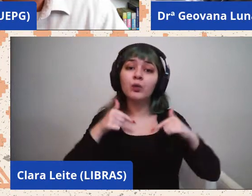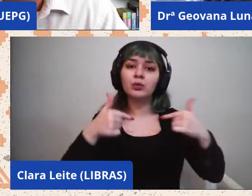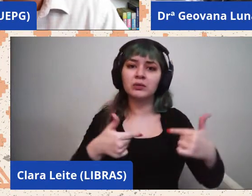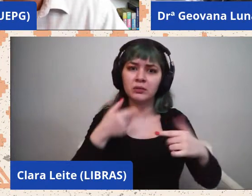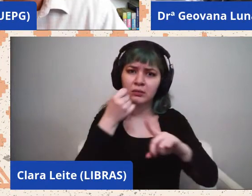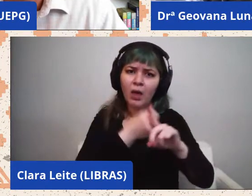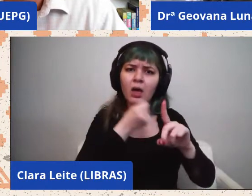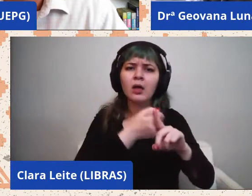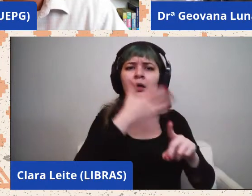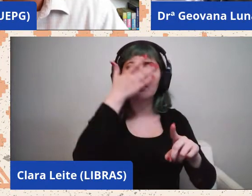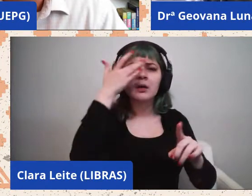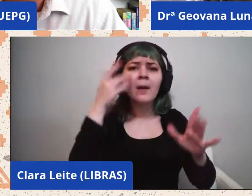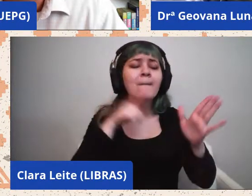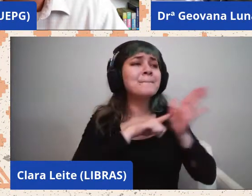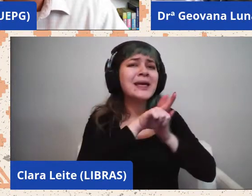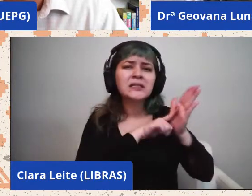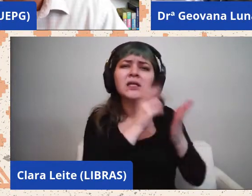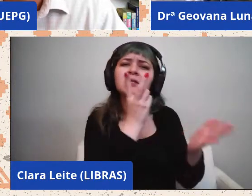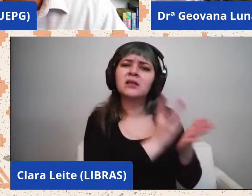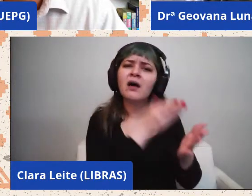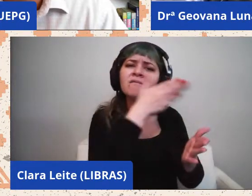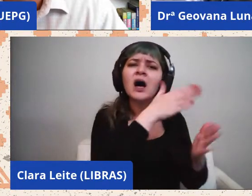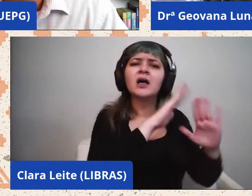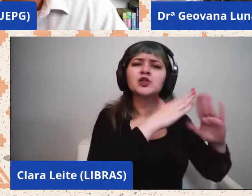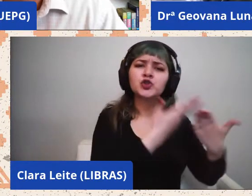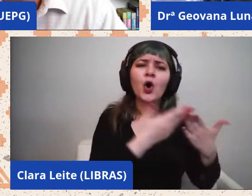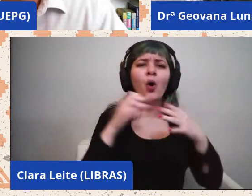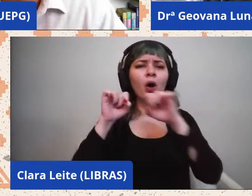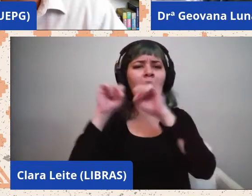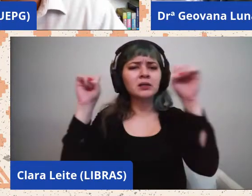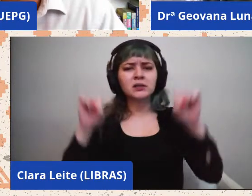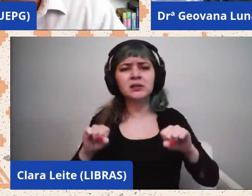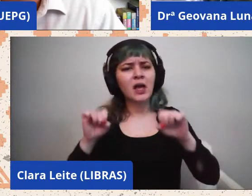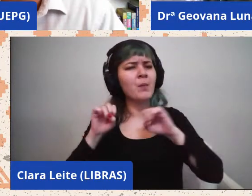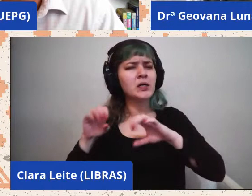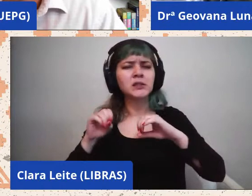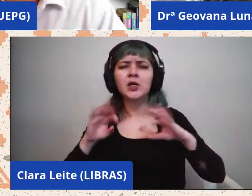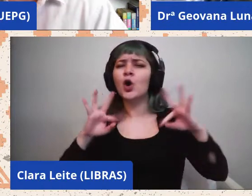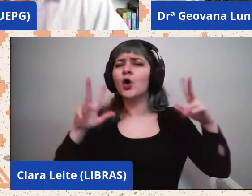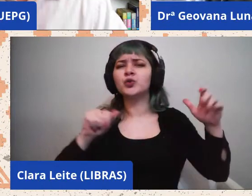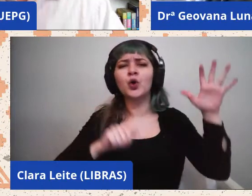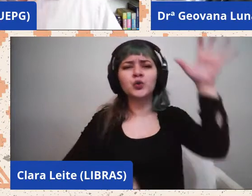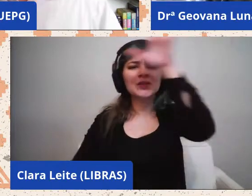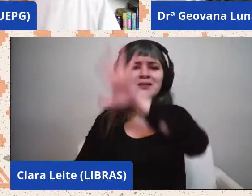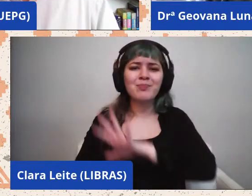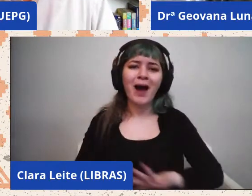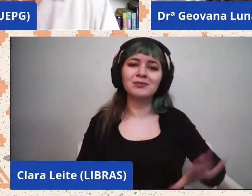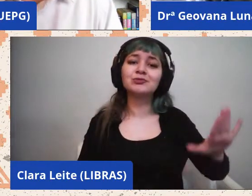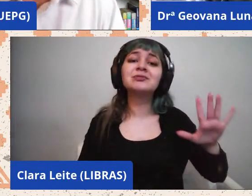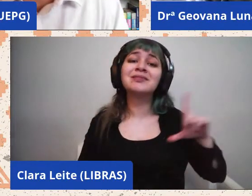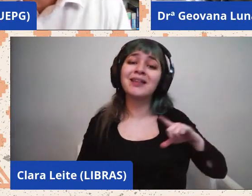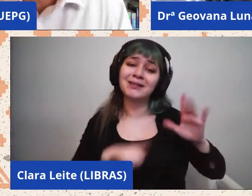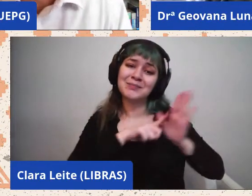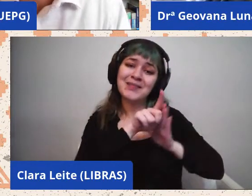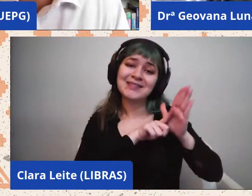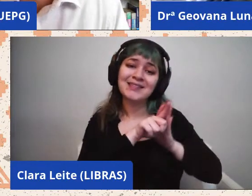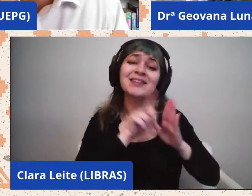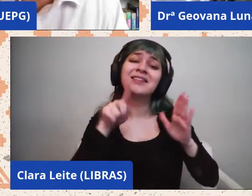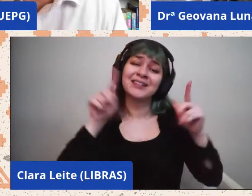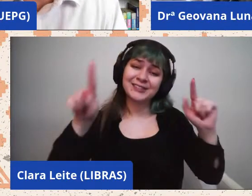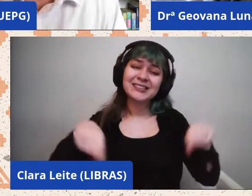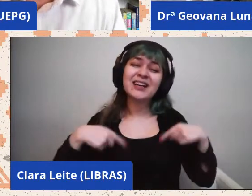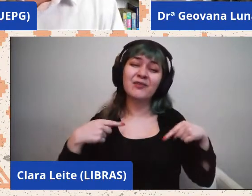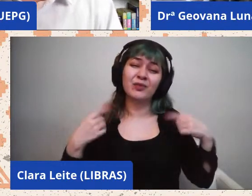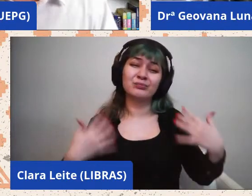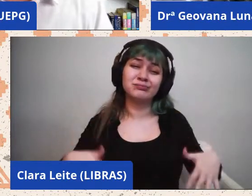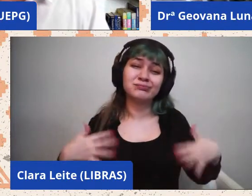as escolas, até os sistemas de ensino, em todos os espaços. Então, é um desafio para nós enorme, sabe?